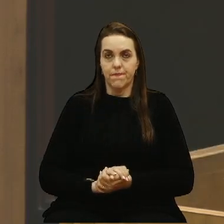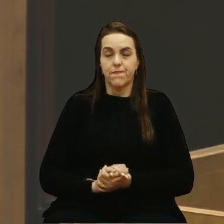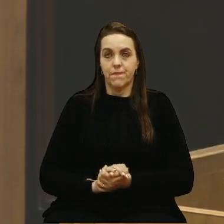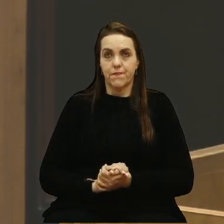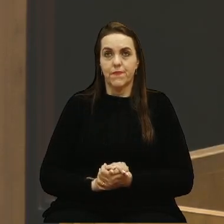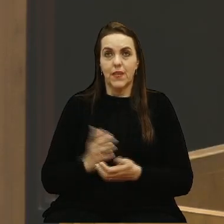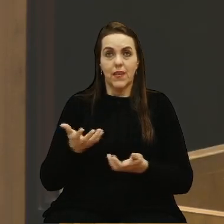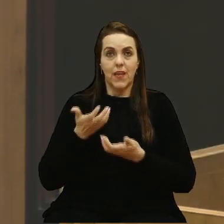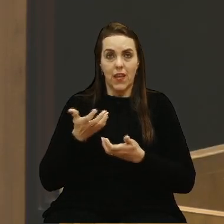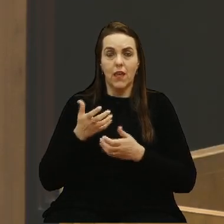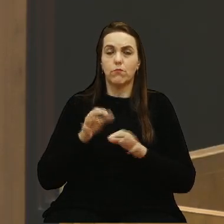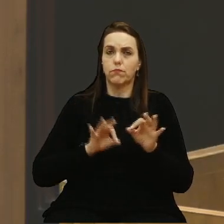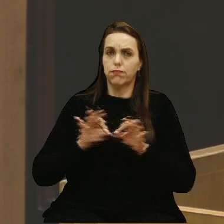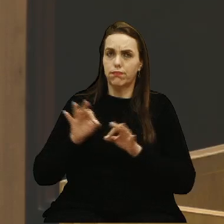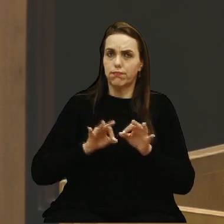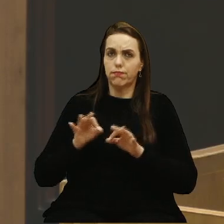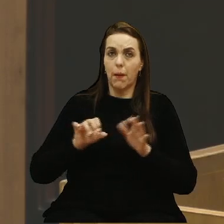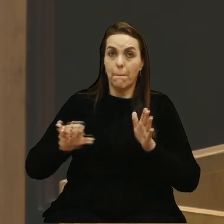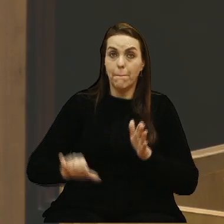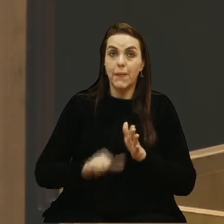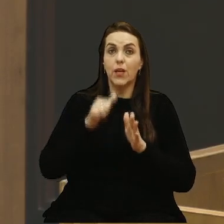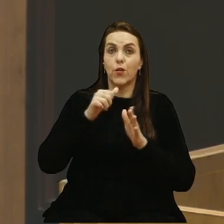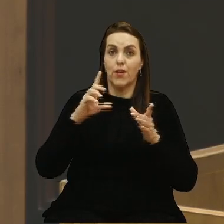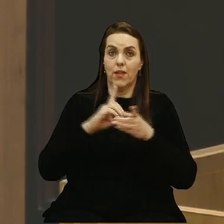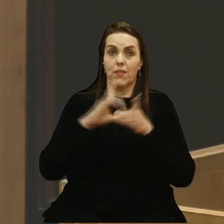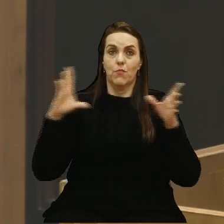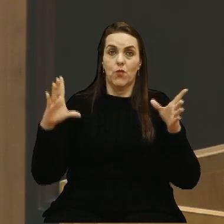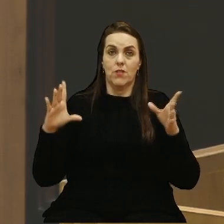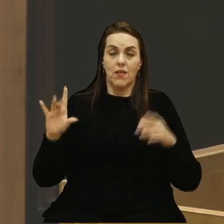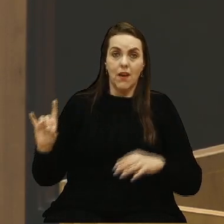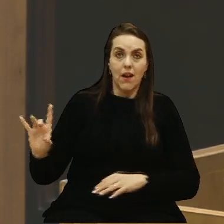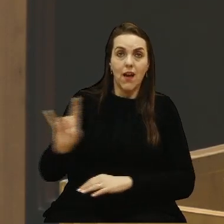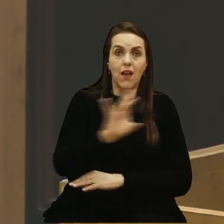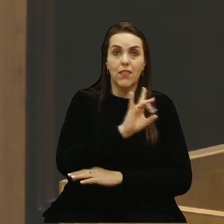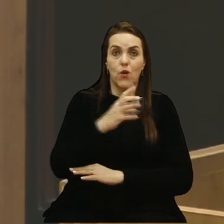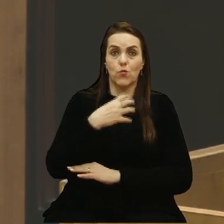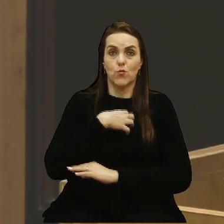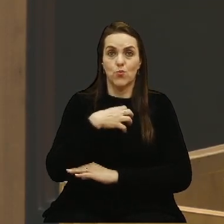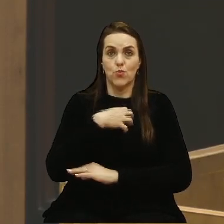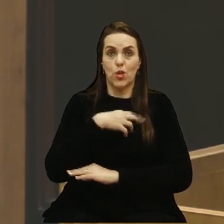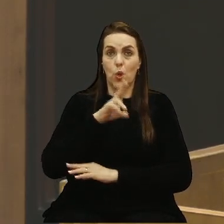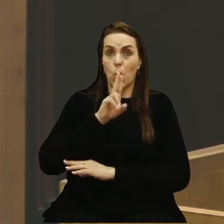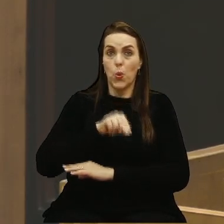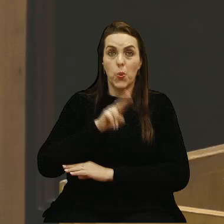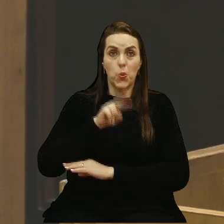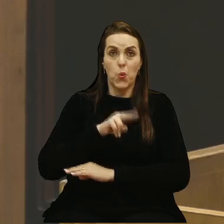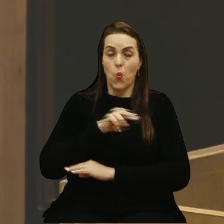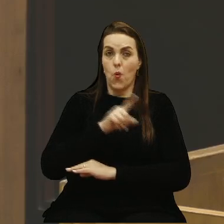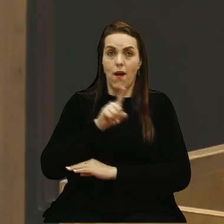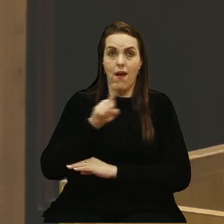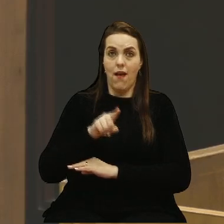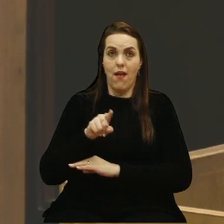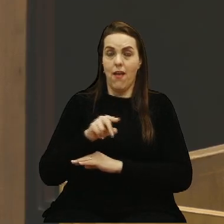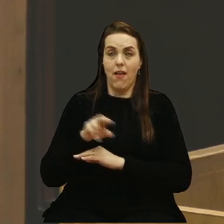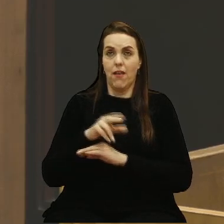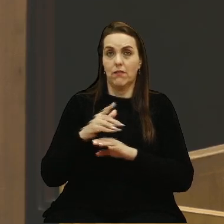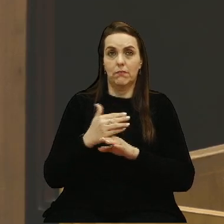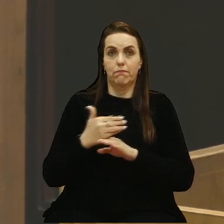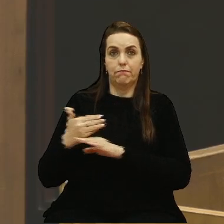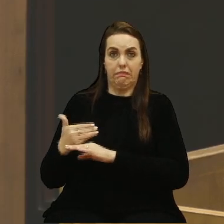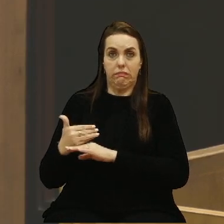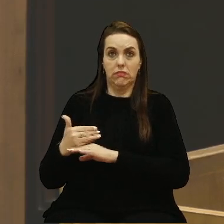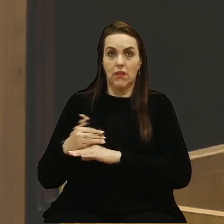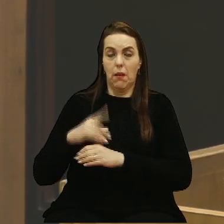queremos aperfeiçoar a democracia, cada um do seu jeito, mas nunca estabelecer um regime de exceção, em que